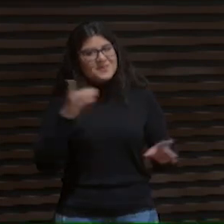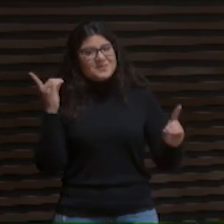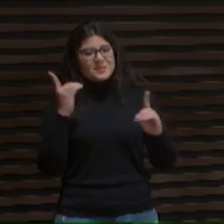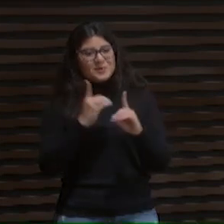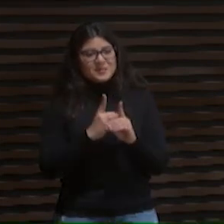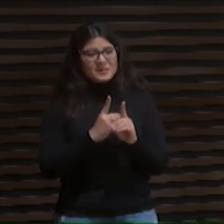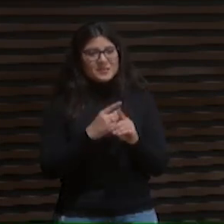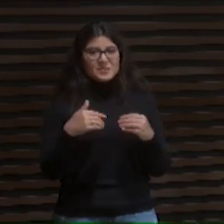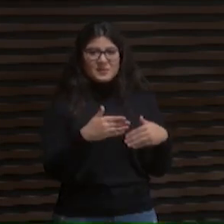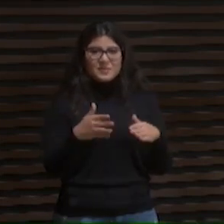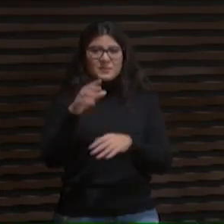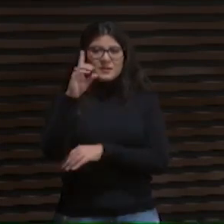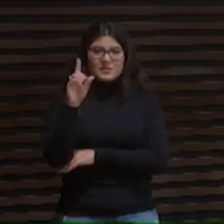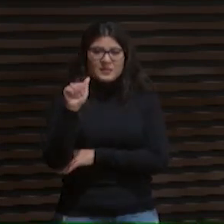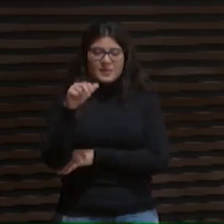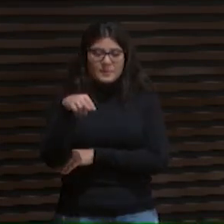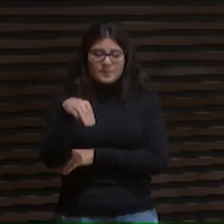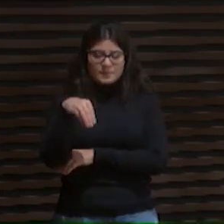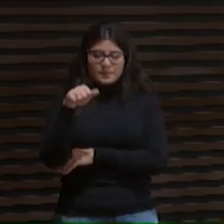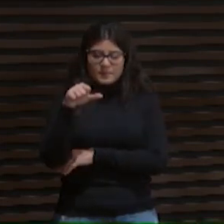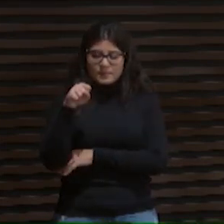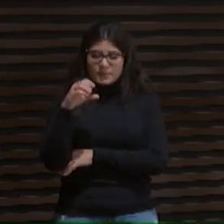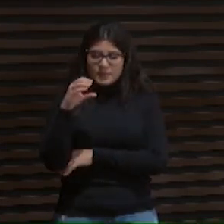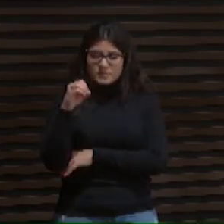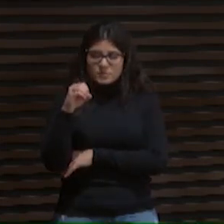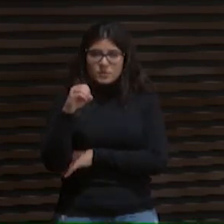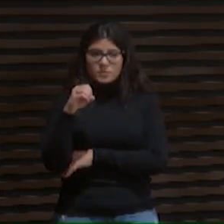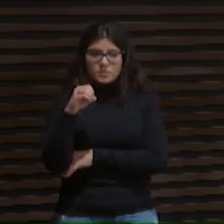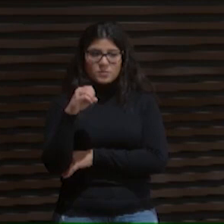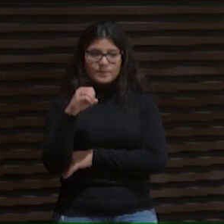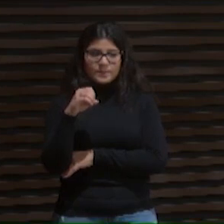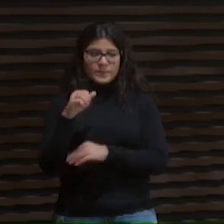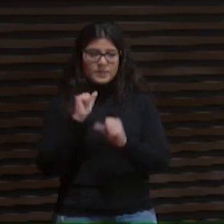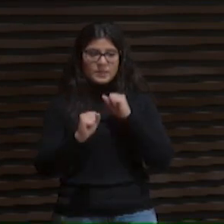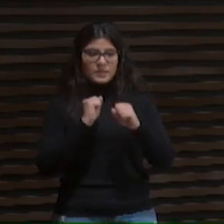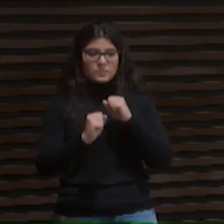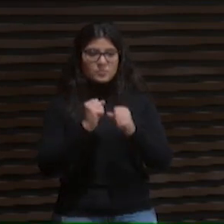no caminho de Damasco, Atos 9, 1 a 19.